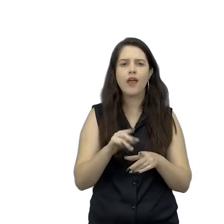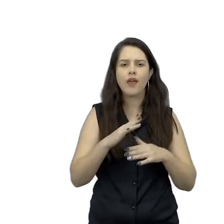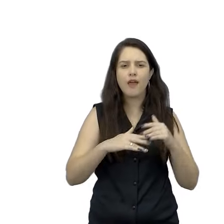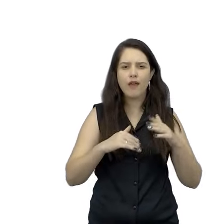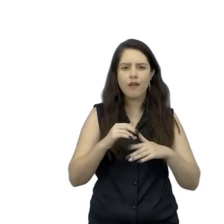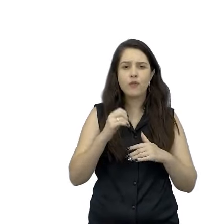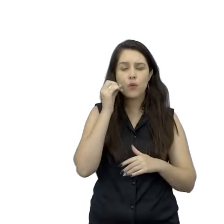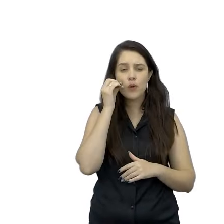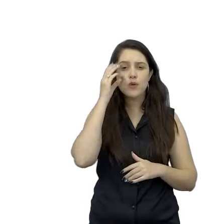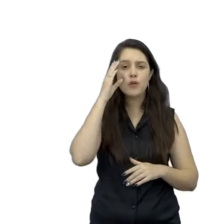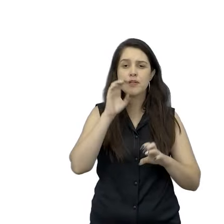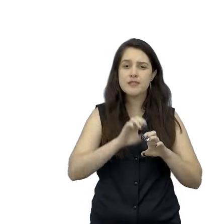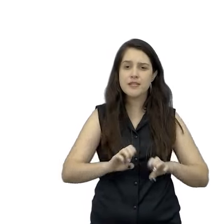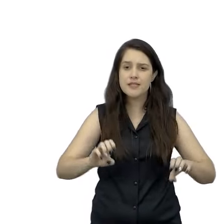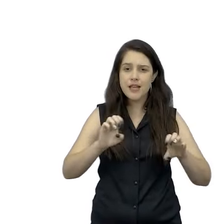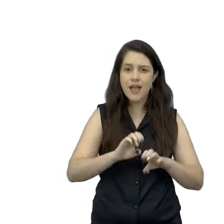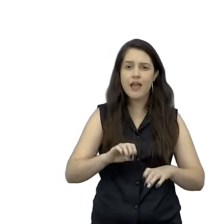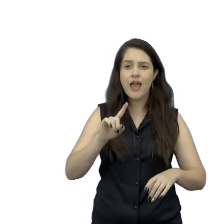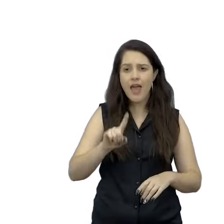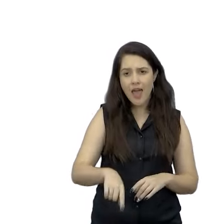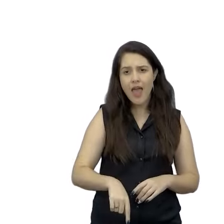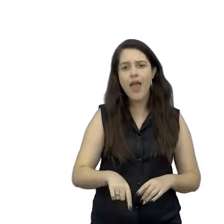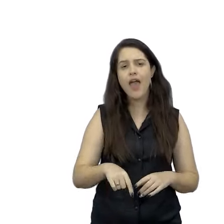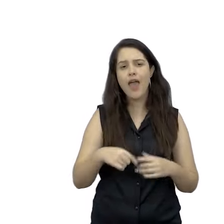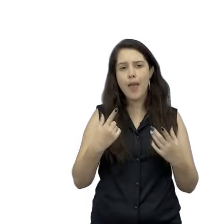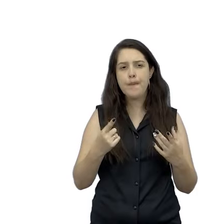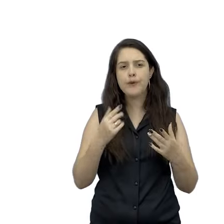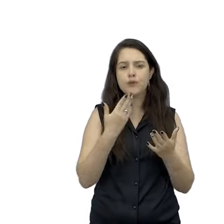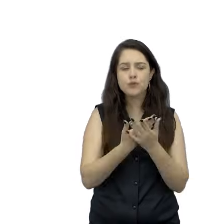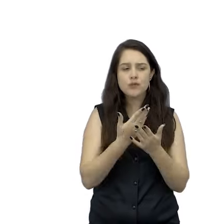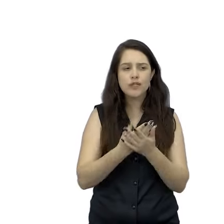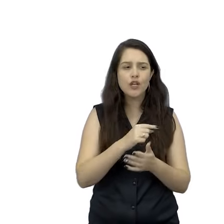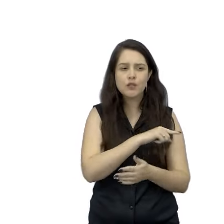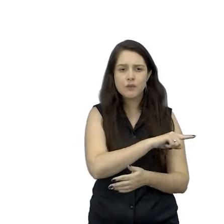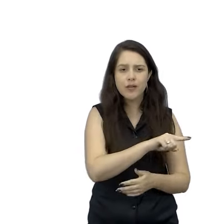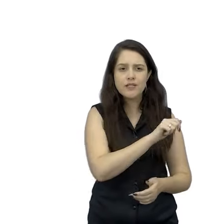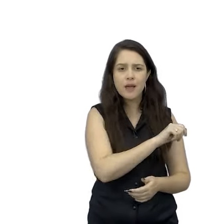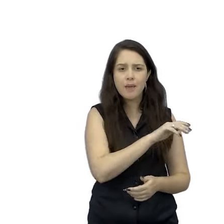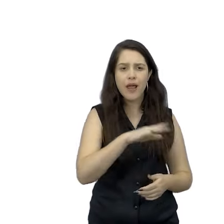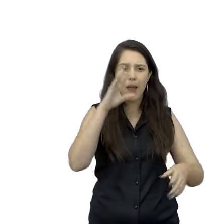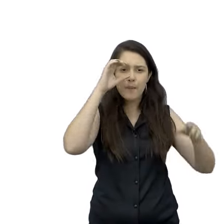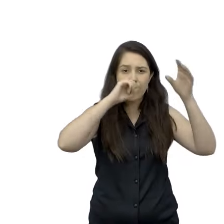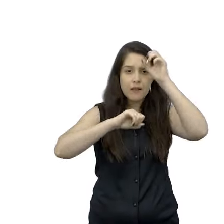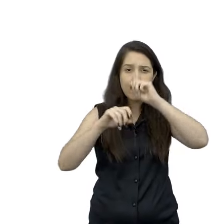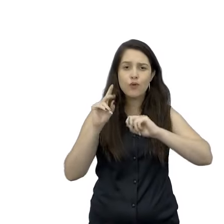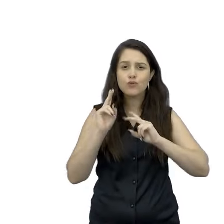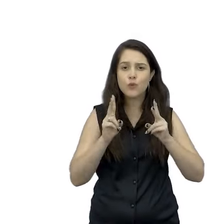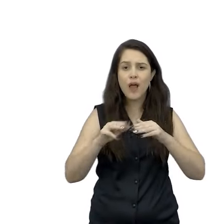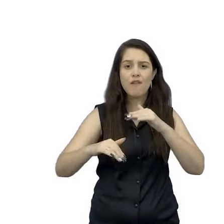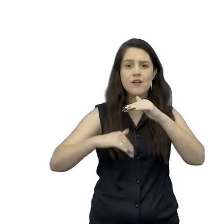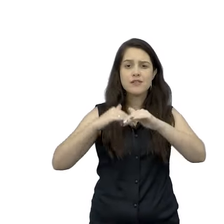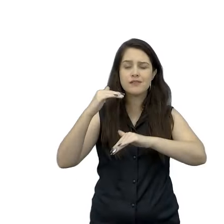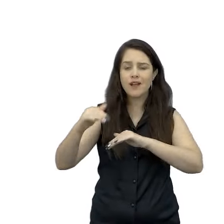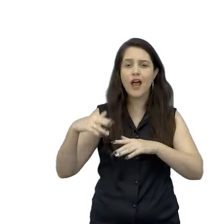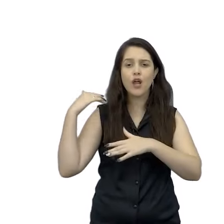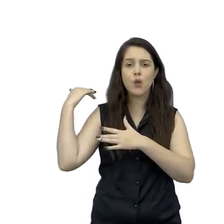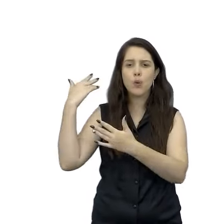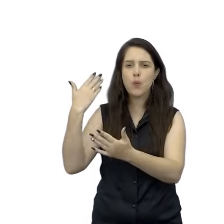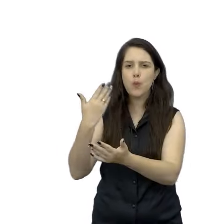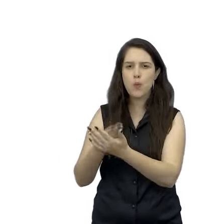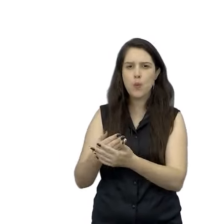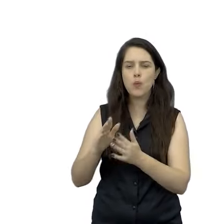os conhecimentos essenciais, que são imprescindíveis para que os estudantes aprendam e continuem avançando na sua